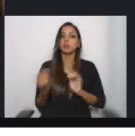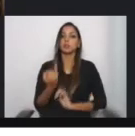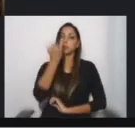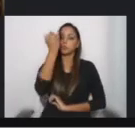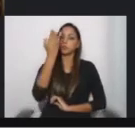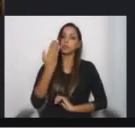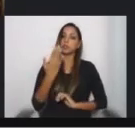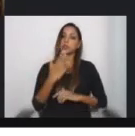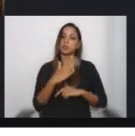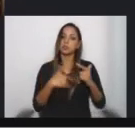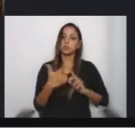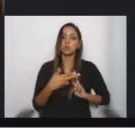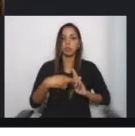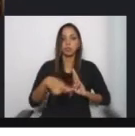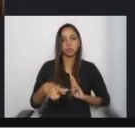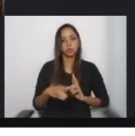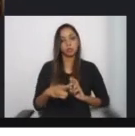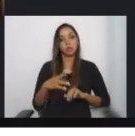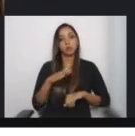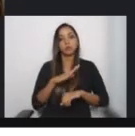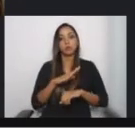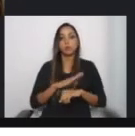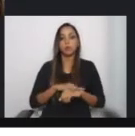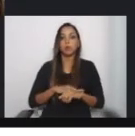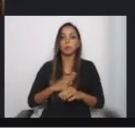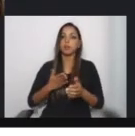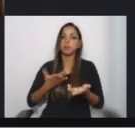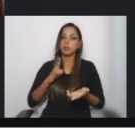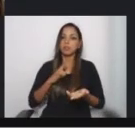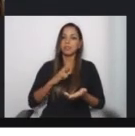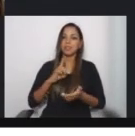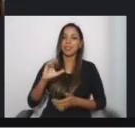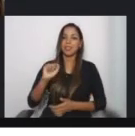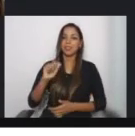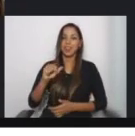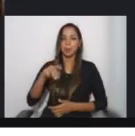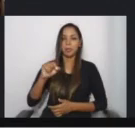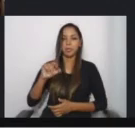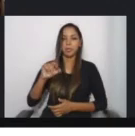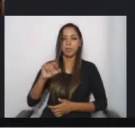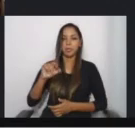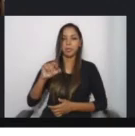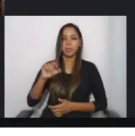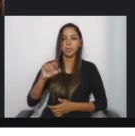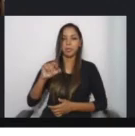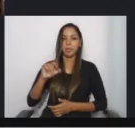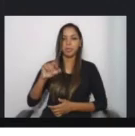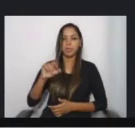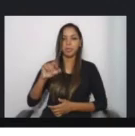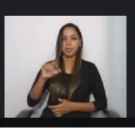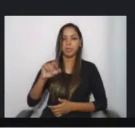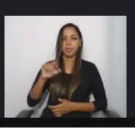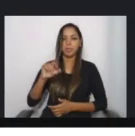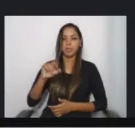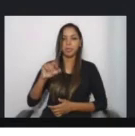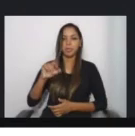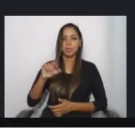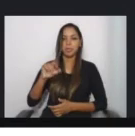calamidade pública no âmbito do município de Parnamirim. Em discussão. Em discussão, senhor presidente. Pois não.